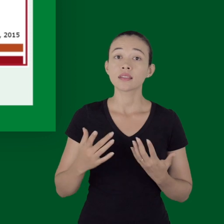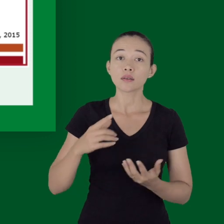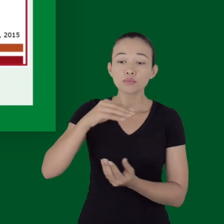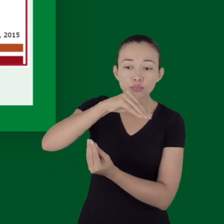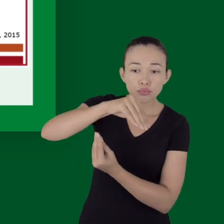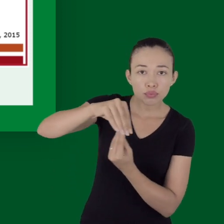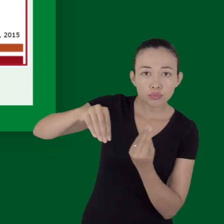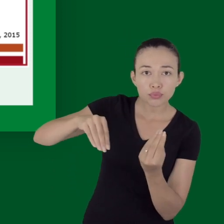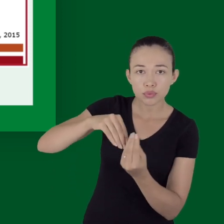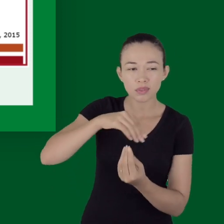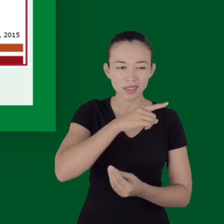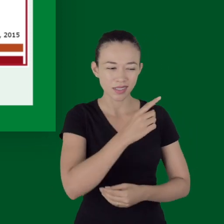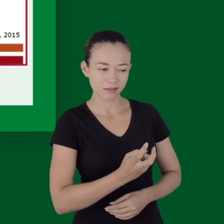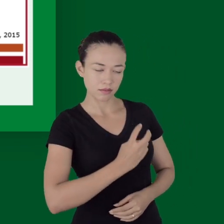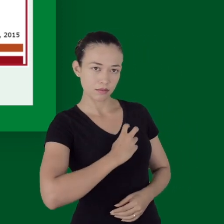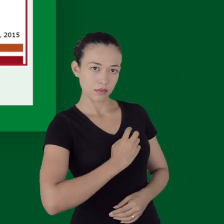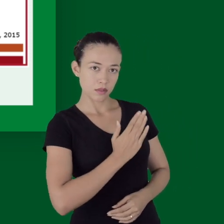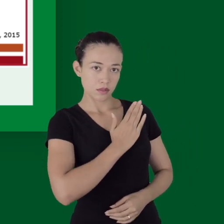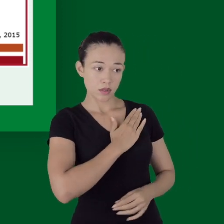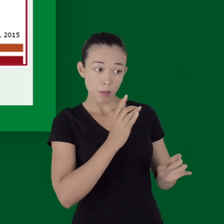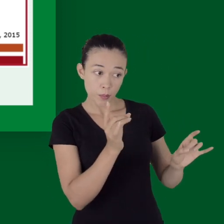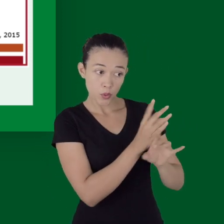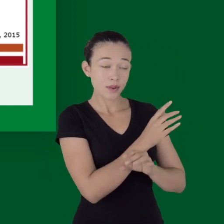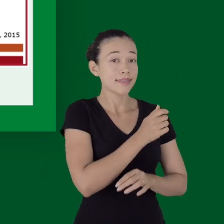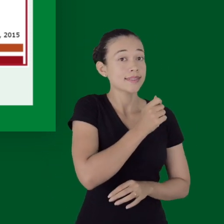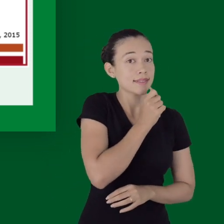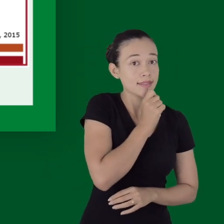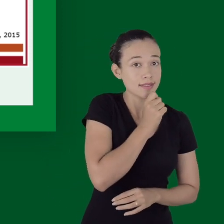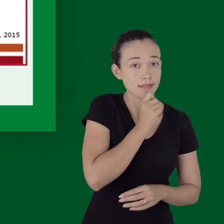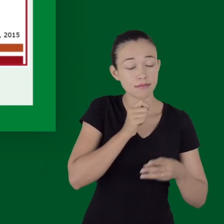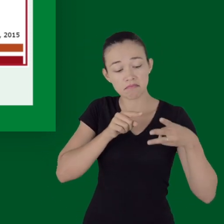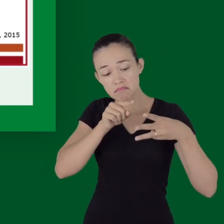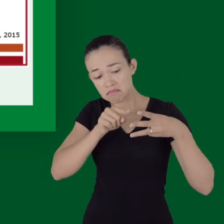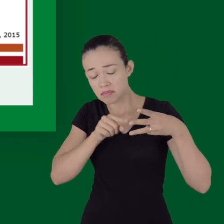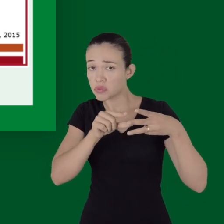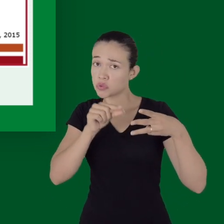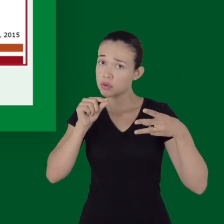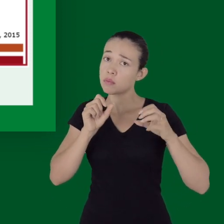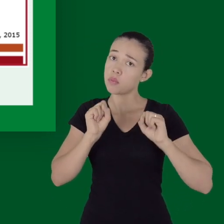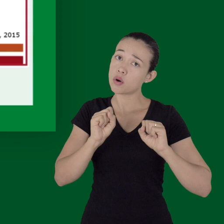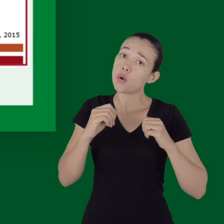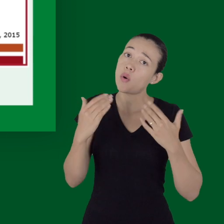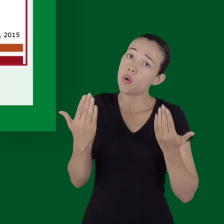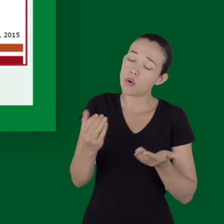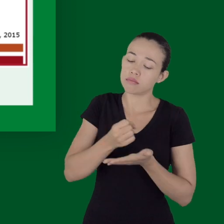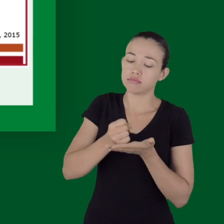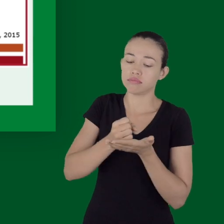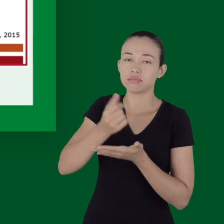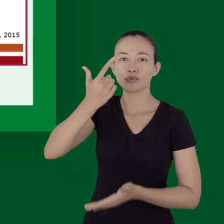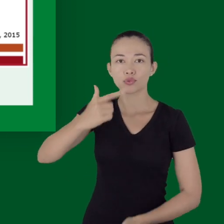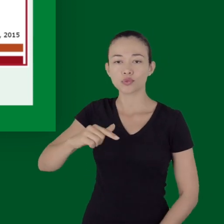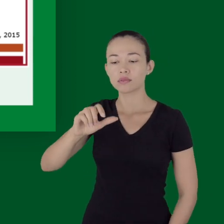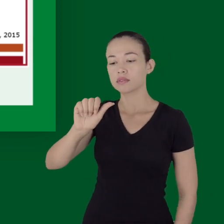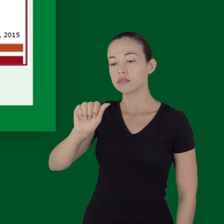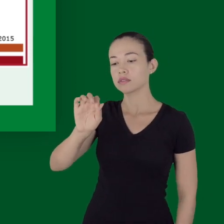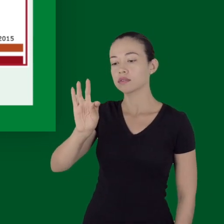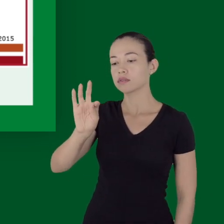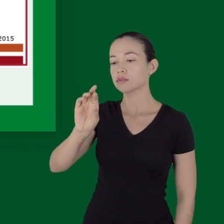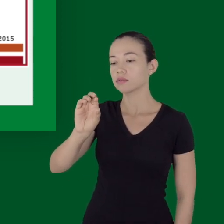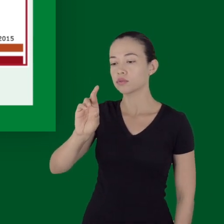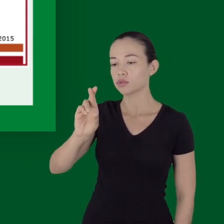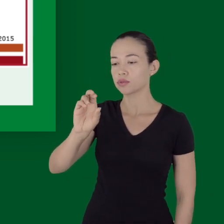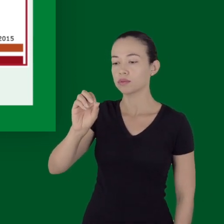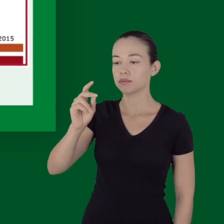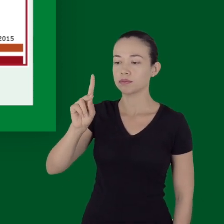ml. Então, durante essa diluição, se por acaso o marcapasso não estiver pronto, você pode escolher fazer uma delas ou repetir a atropina. Eu vou